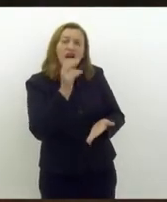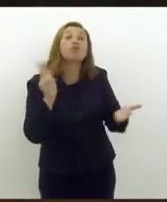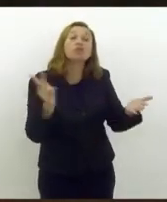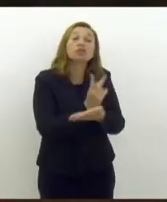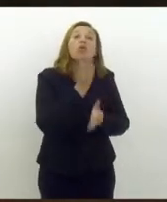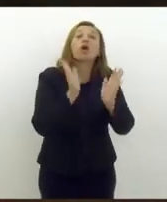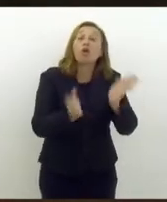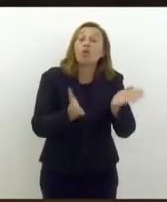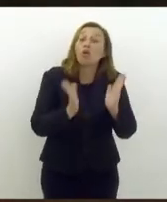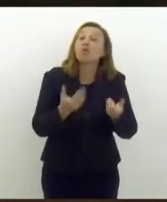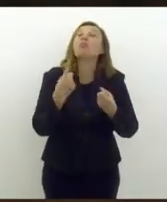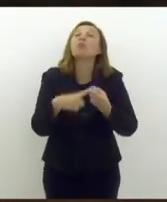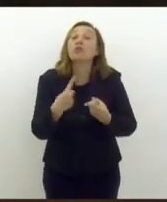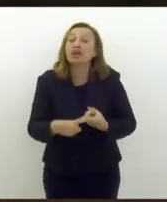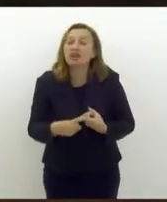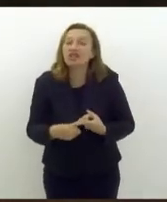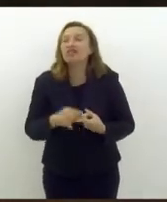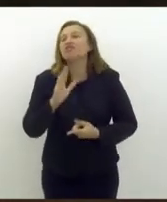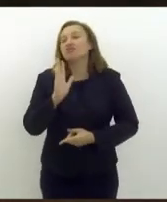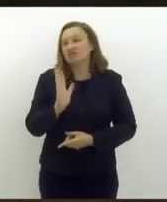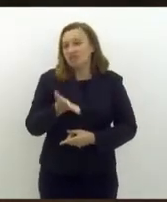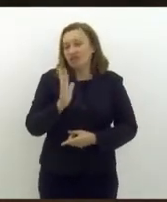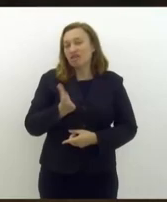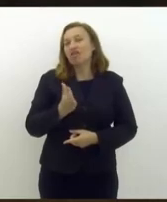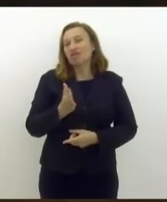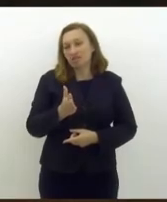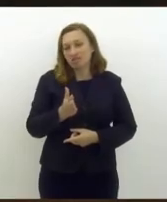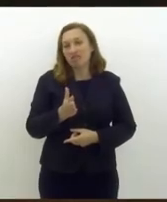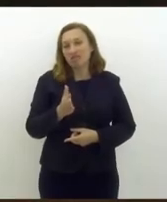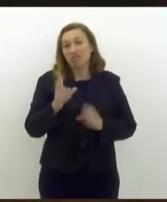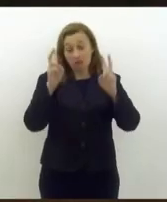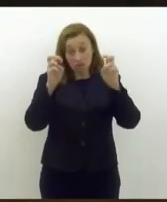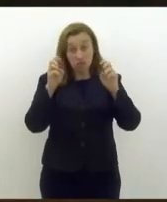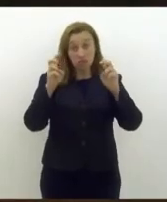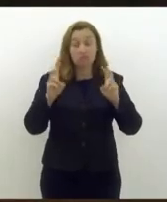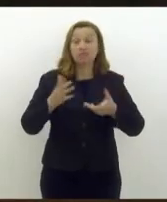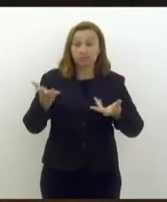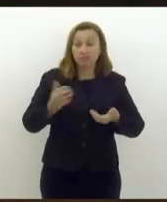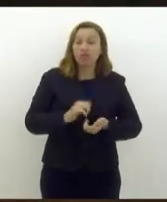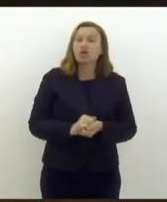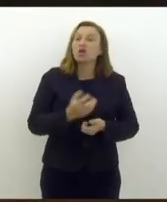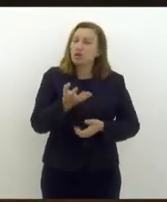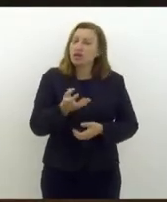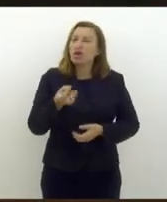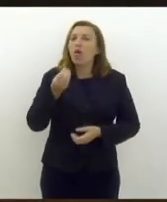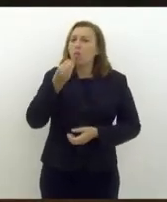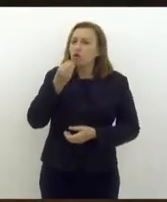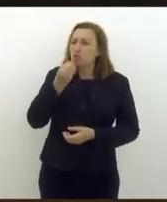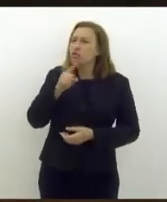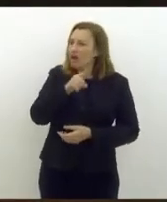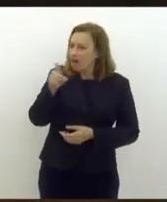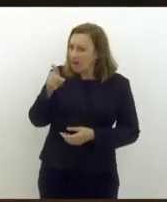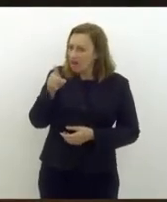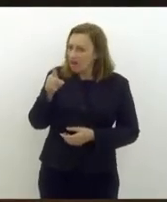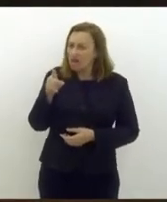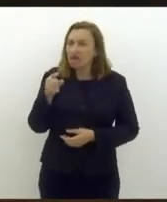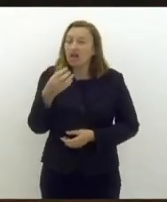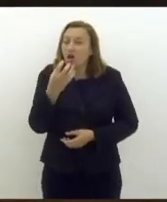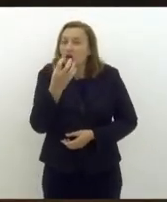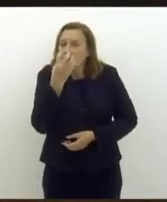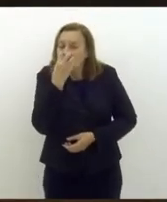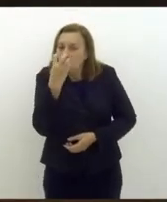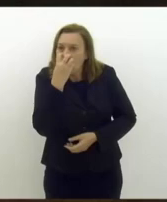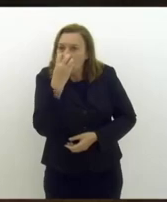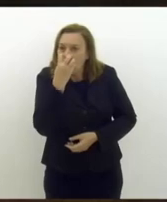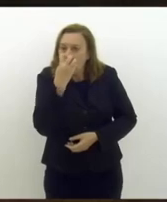porque já tem uma repercussão em torno disso mas eu queria dar a chance dele que é o cachorrinho do prefeito